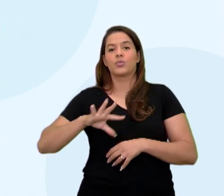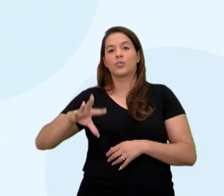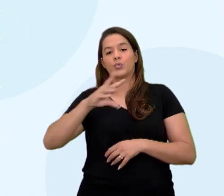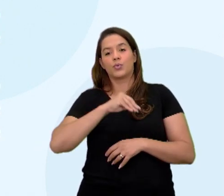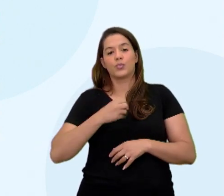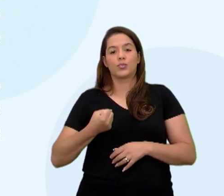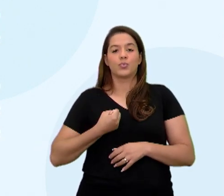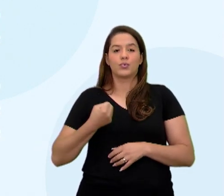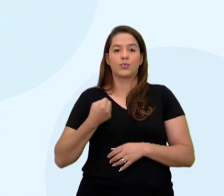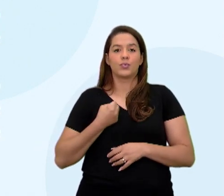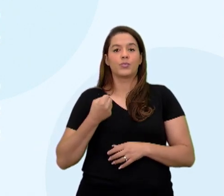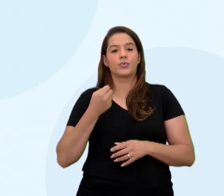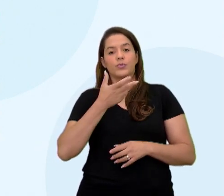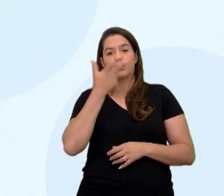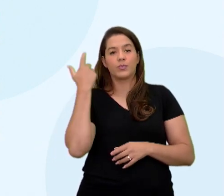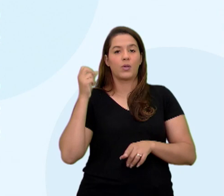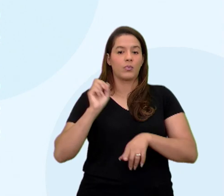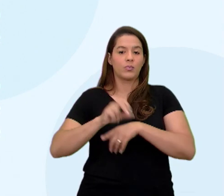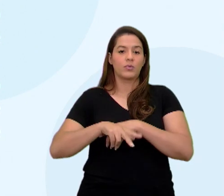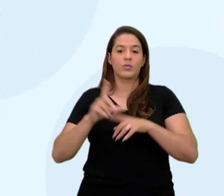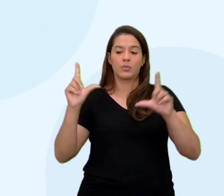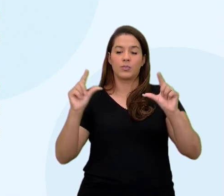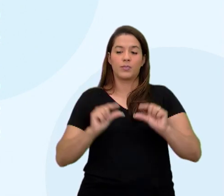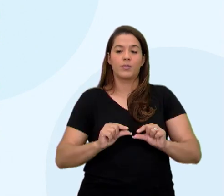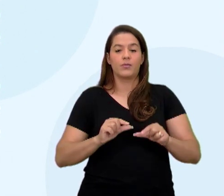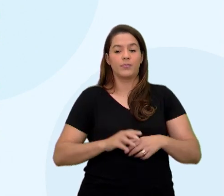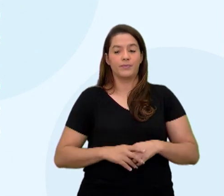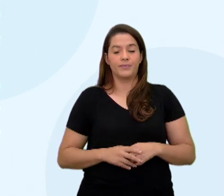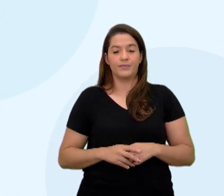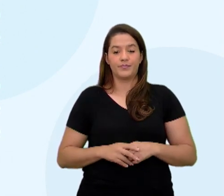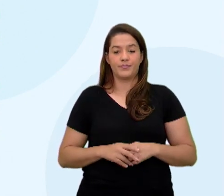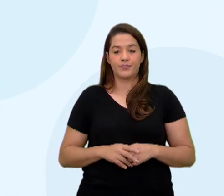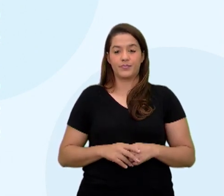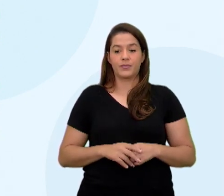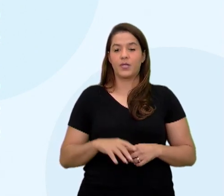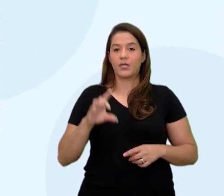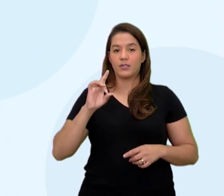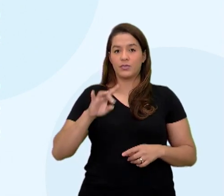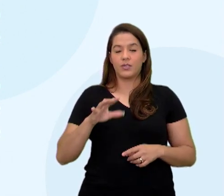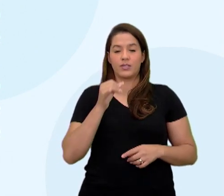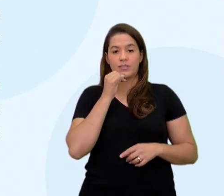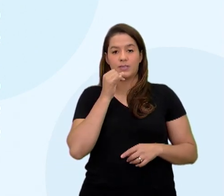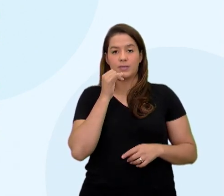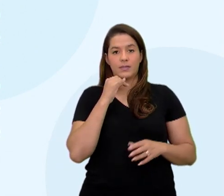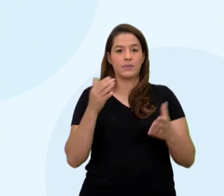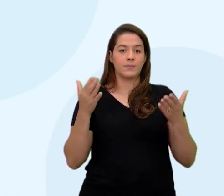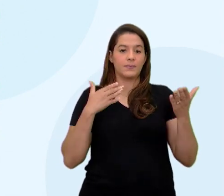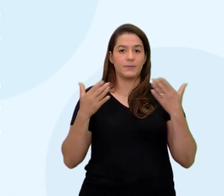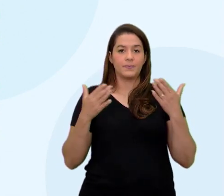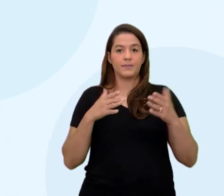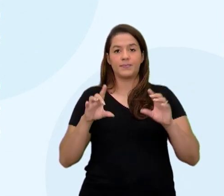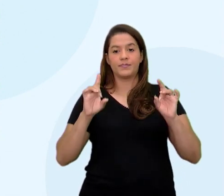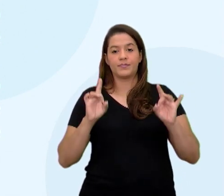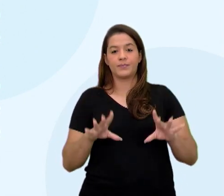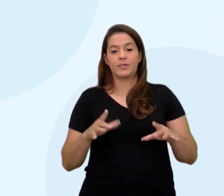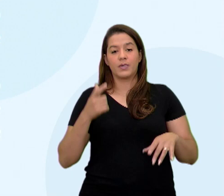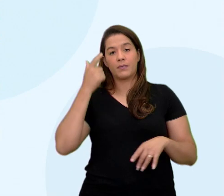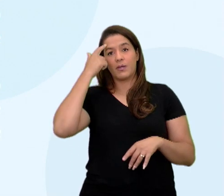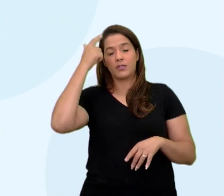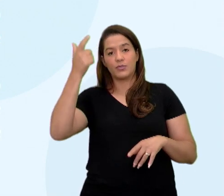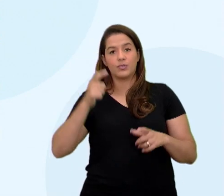de desocupados seja o menor possível. Ok? Olhando apenas essas simulações domésticas, imagine o